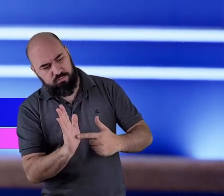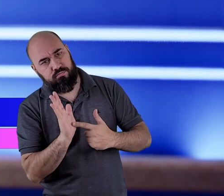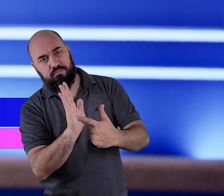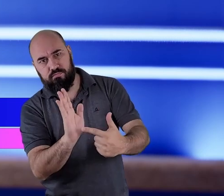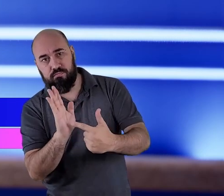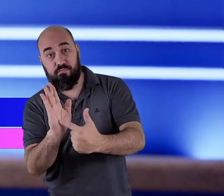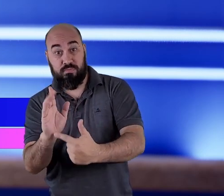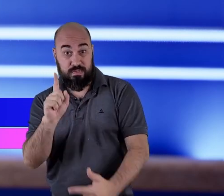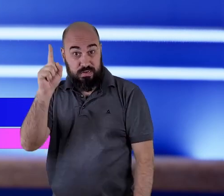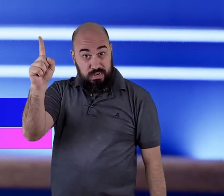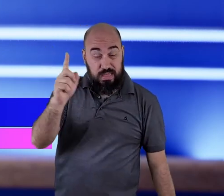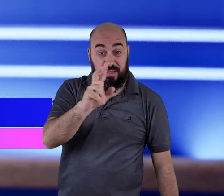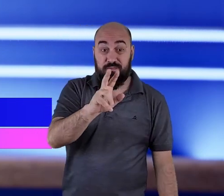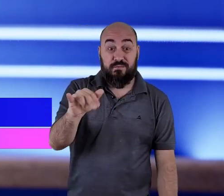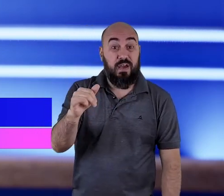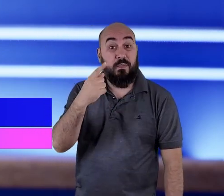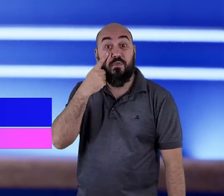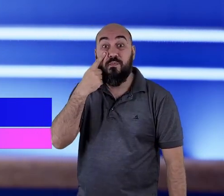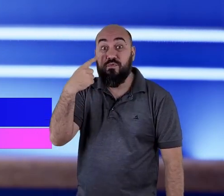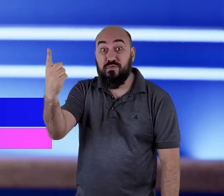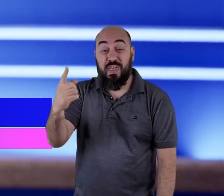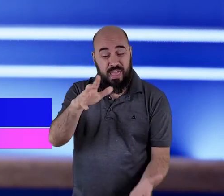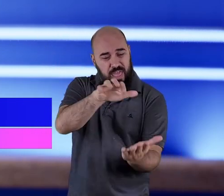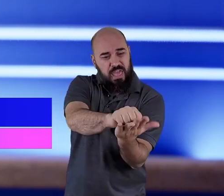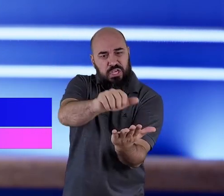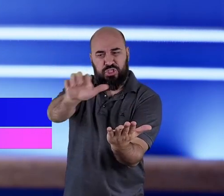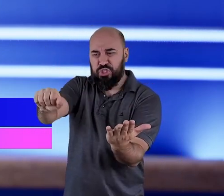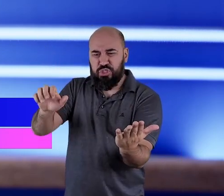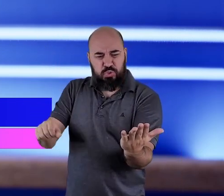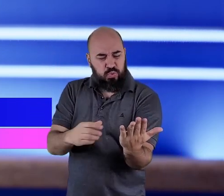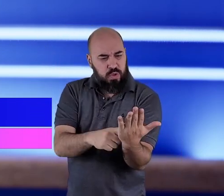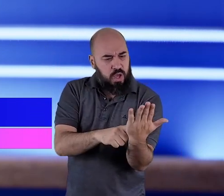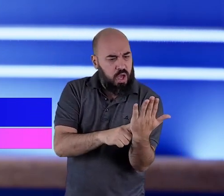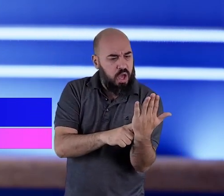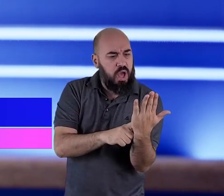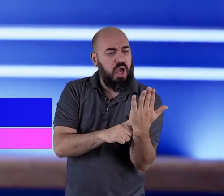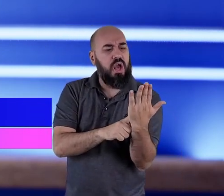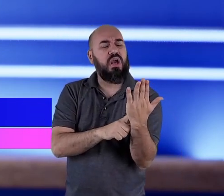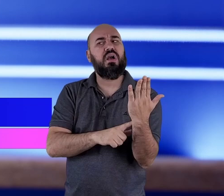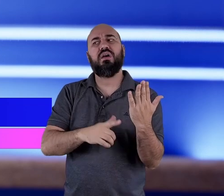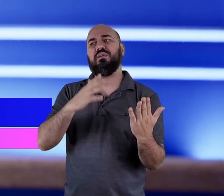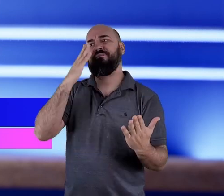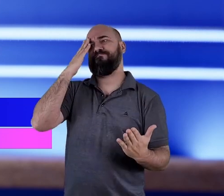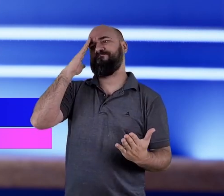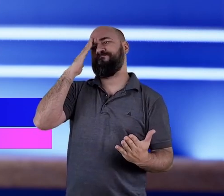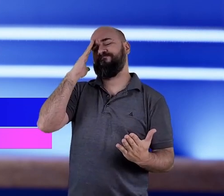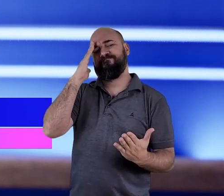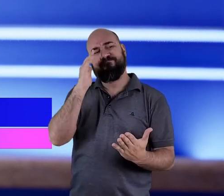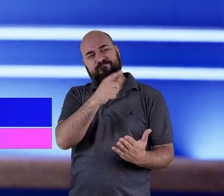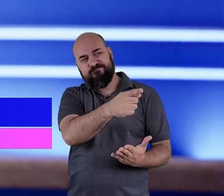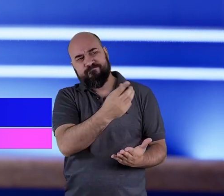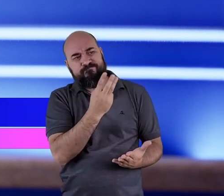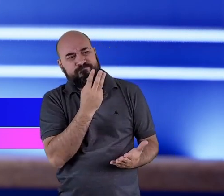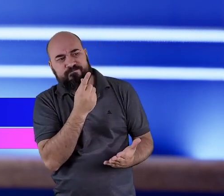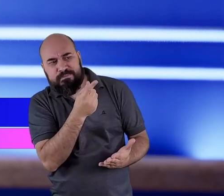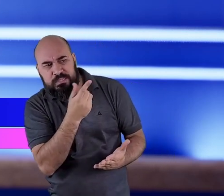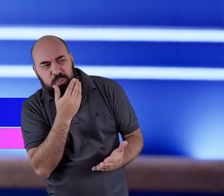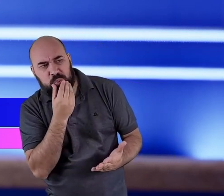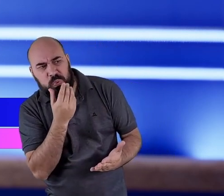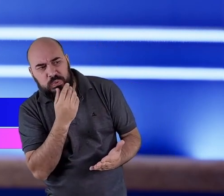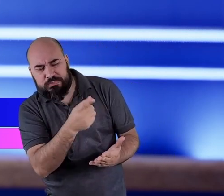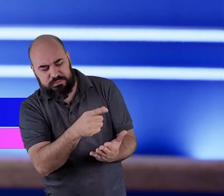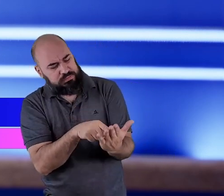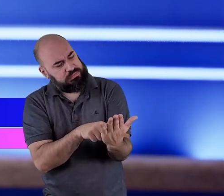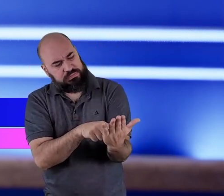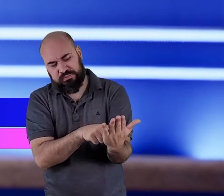no céu poderemos olhar para os registros e confirmar que Deus fez um